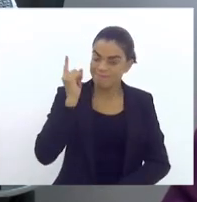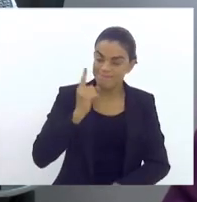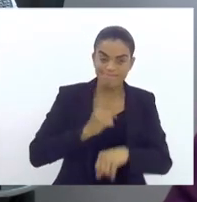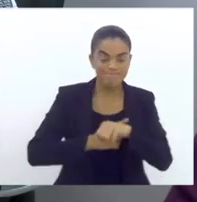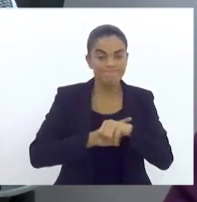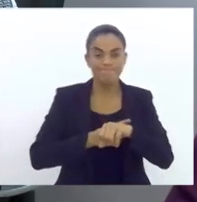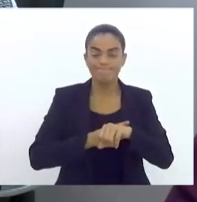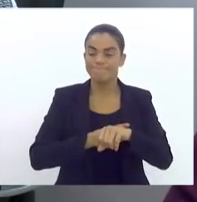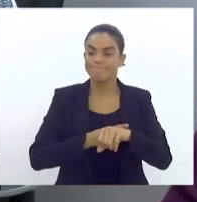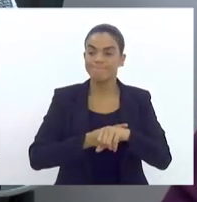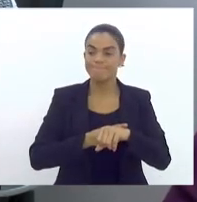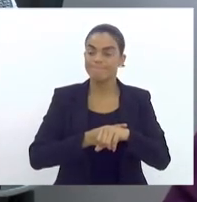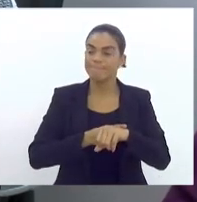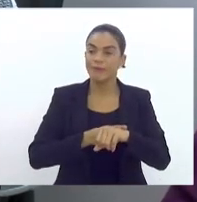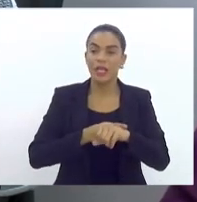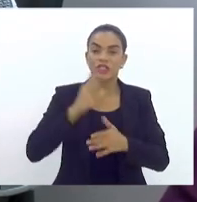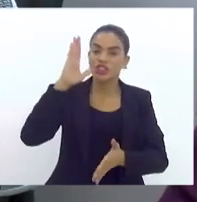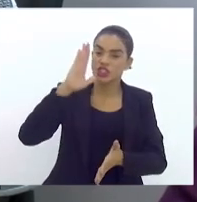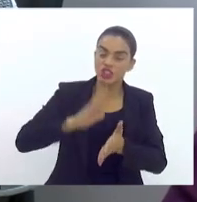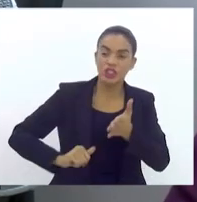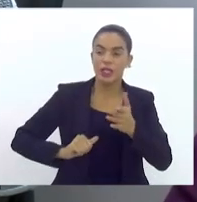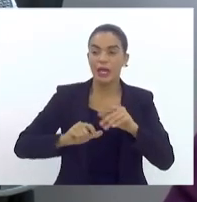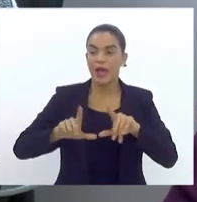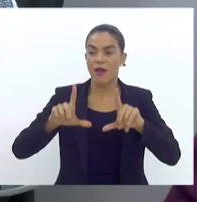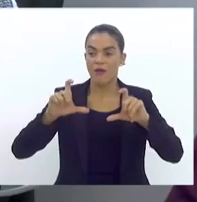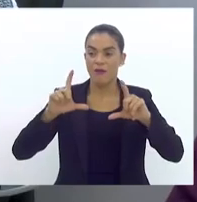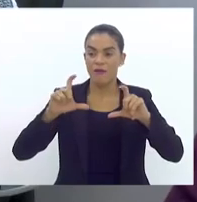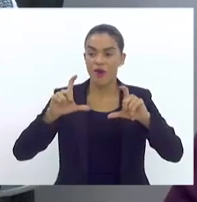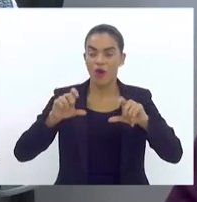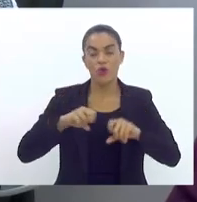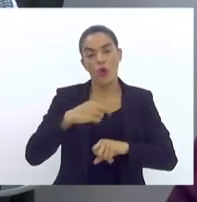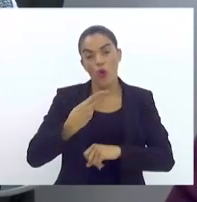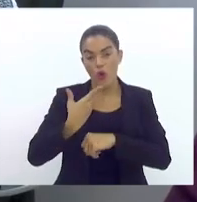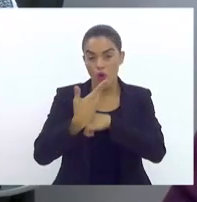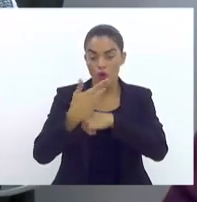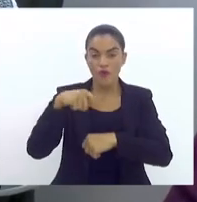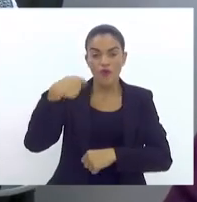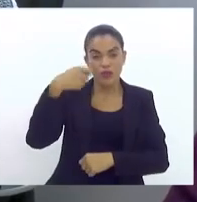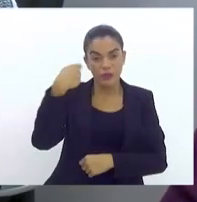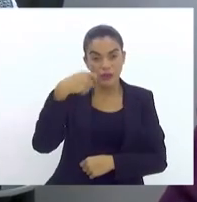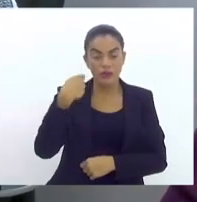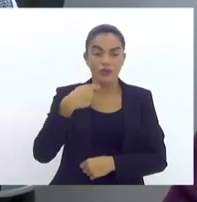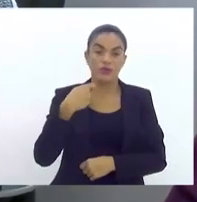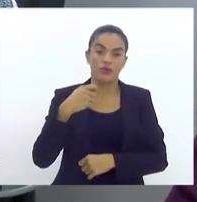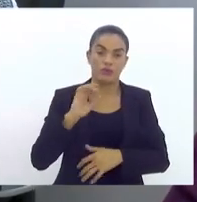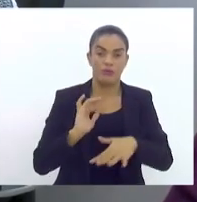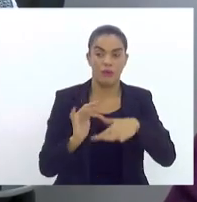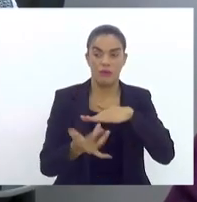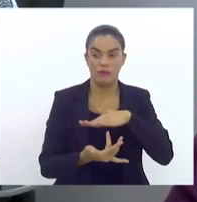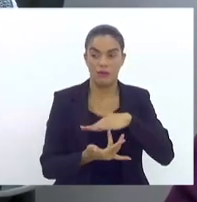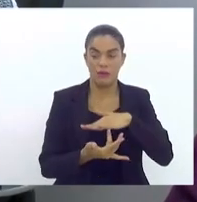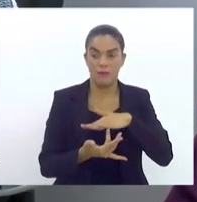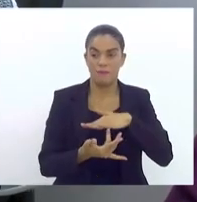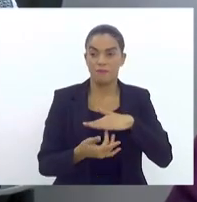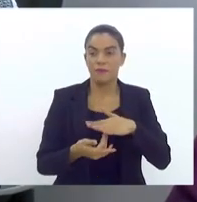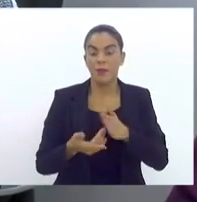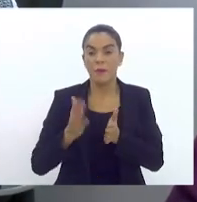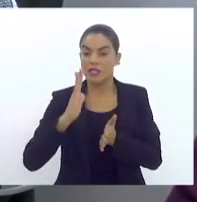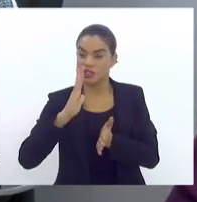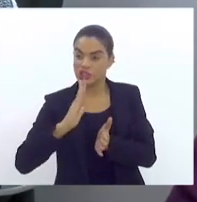imediatamente é tirar aquele post Ou aquele vídeo do ar mas ao tirar aquele posto